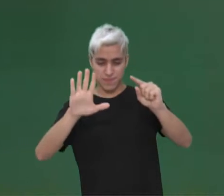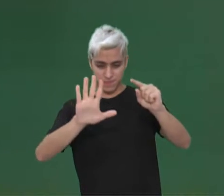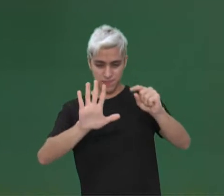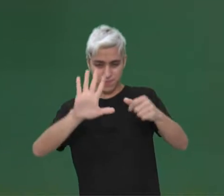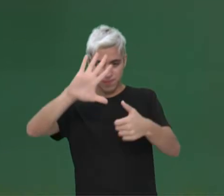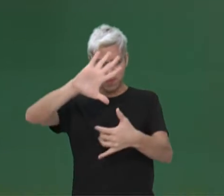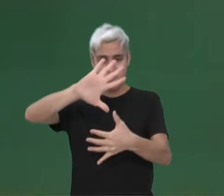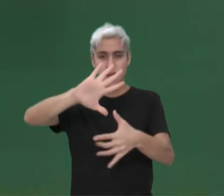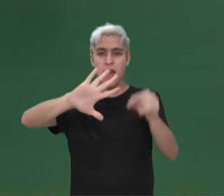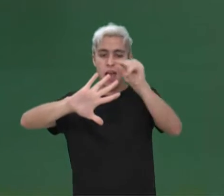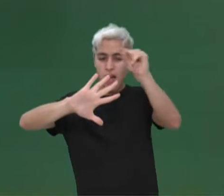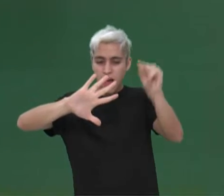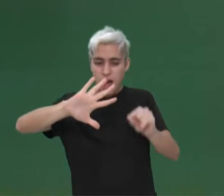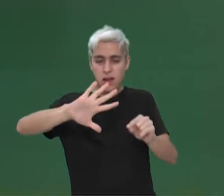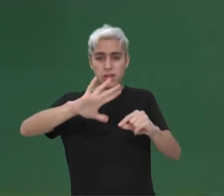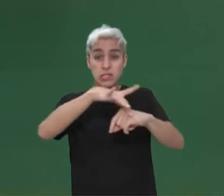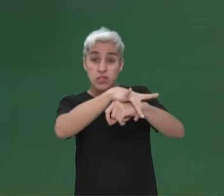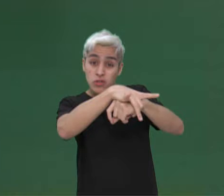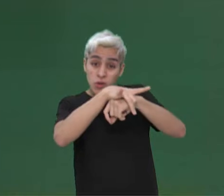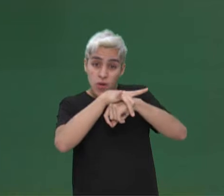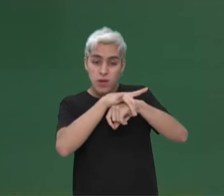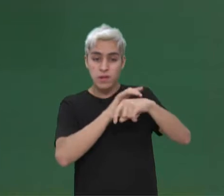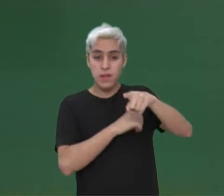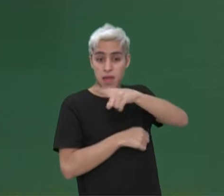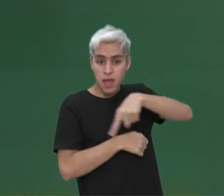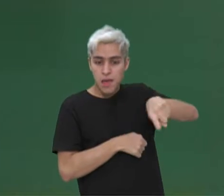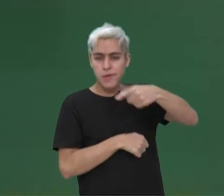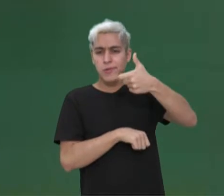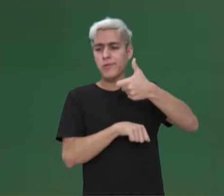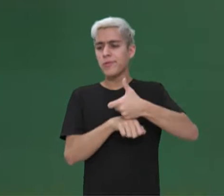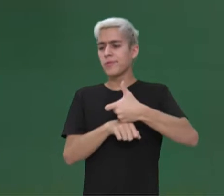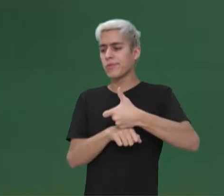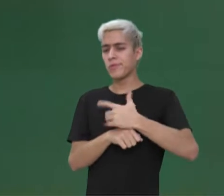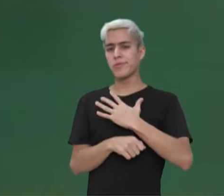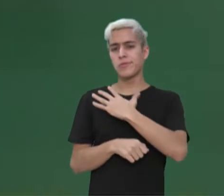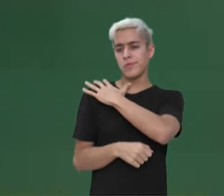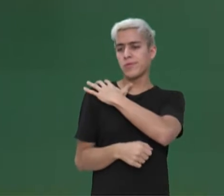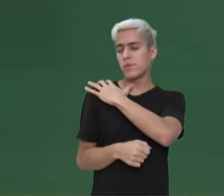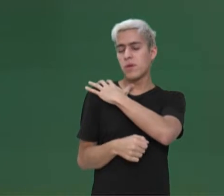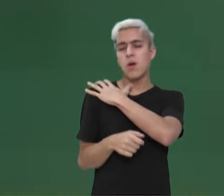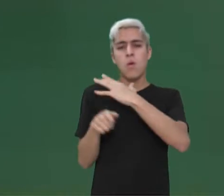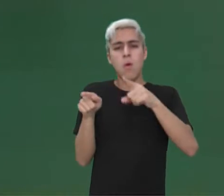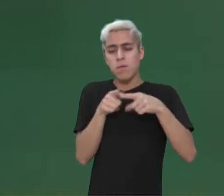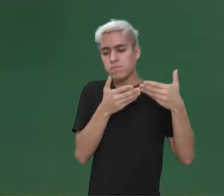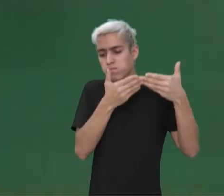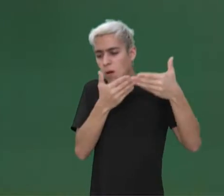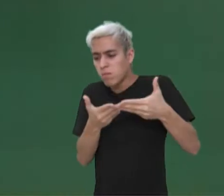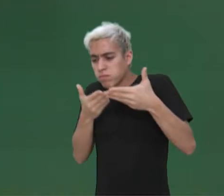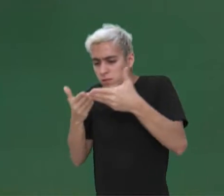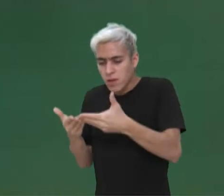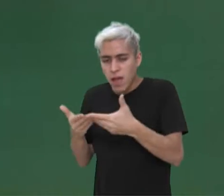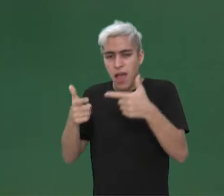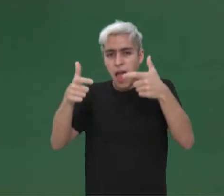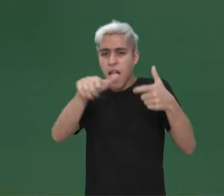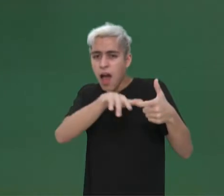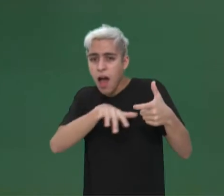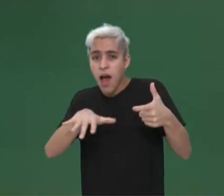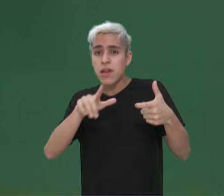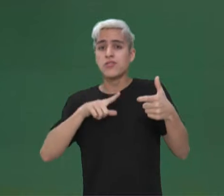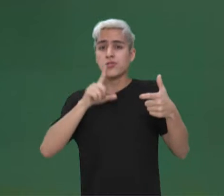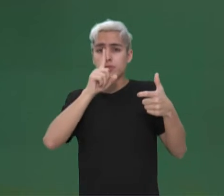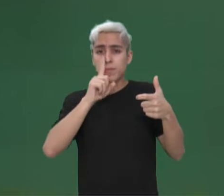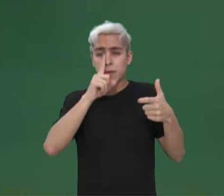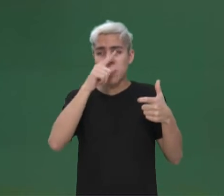segurança, onde os capitães aí administravam a segurança. Eram áreas mais suscetíveis a